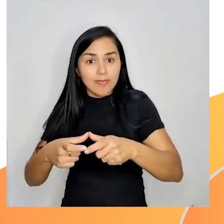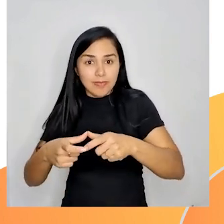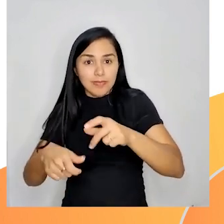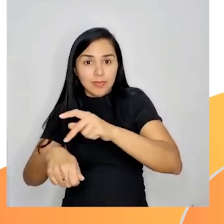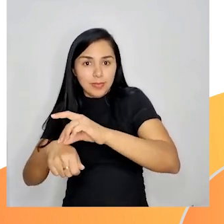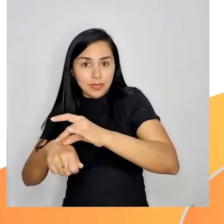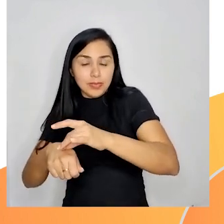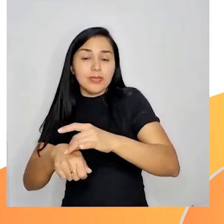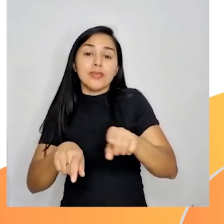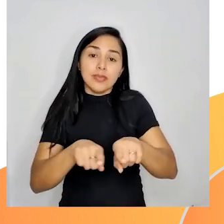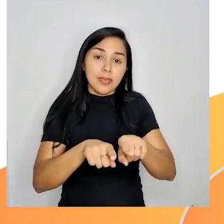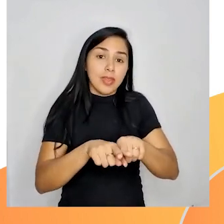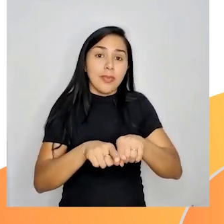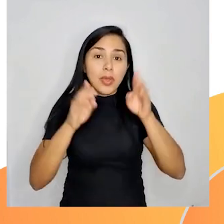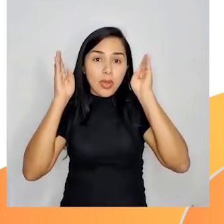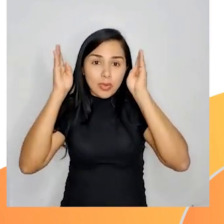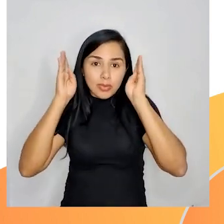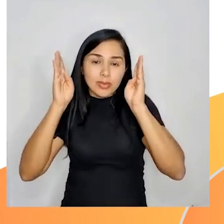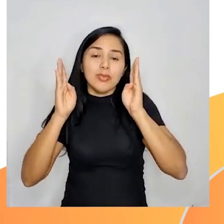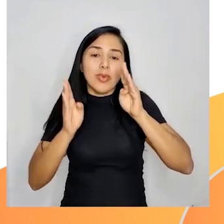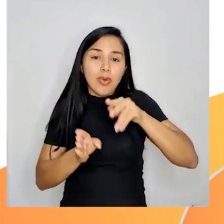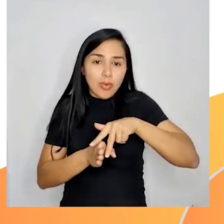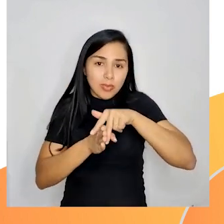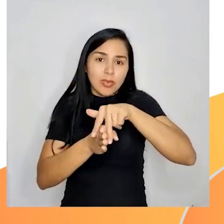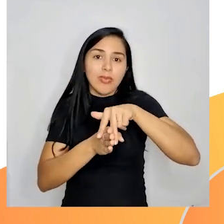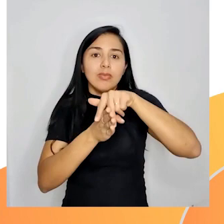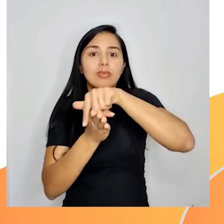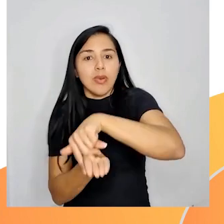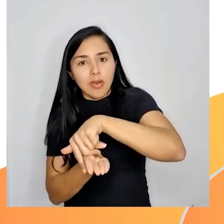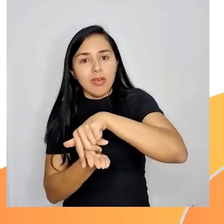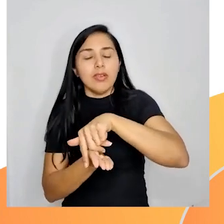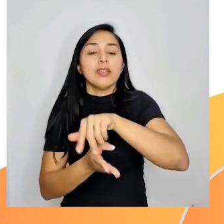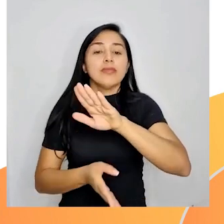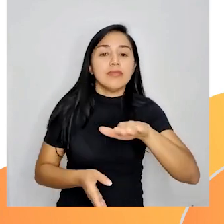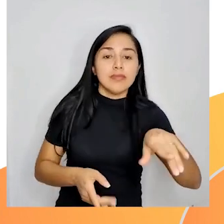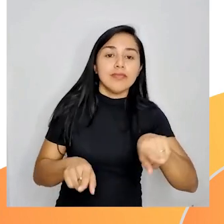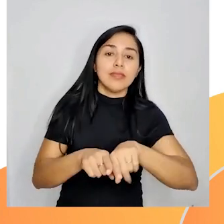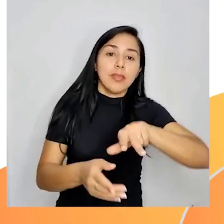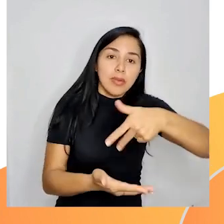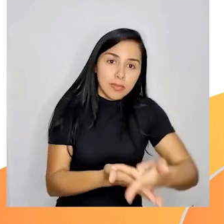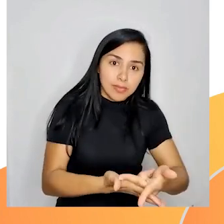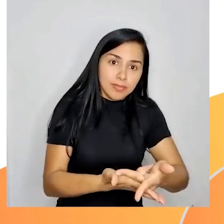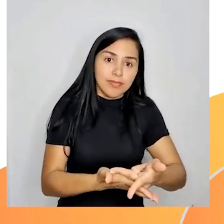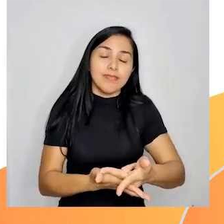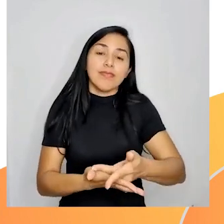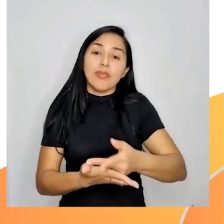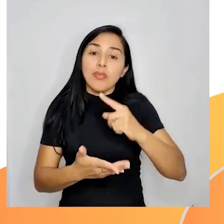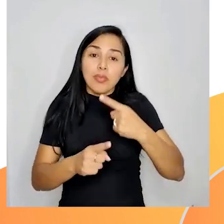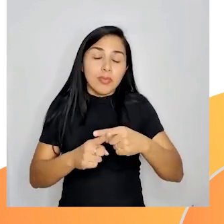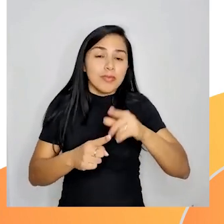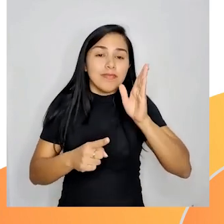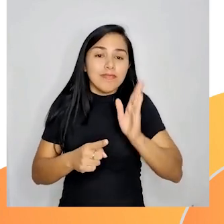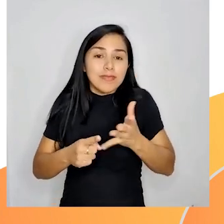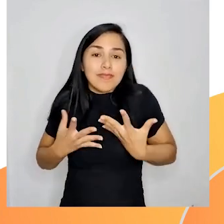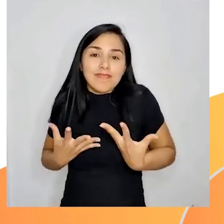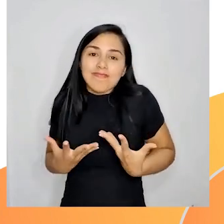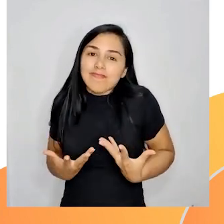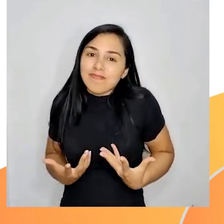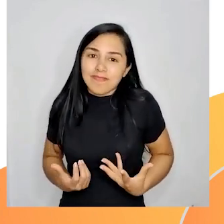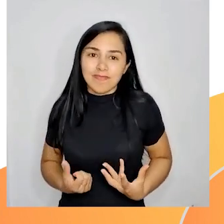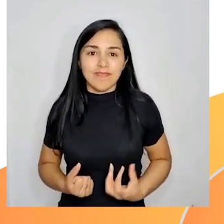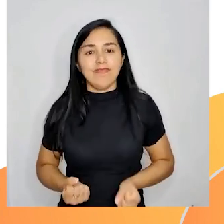também caem. Eles não aguentam tanto trabalho, eles não aguentam tantos abusos